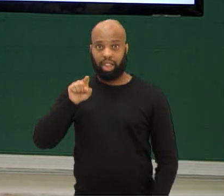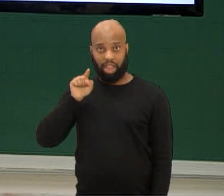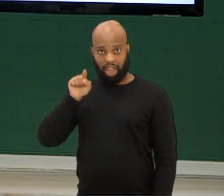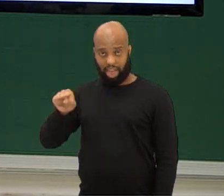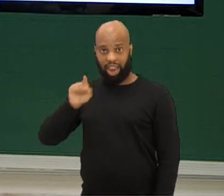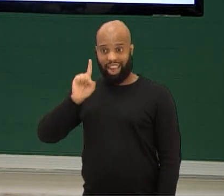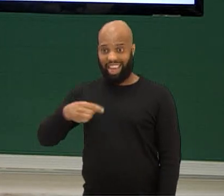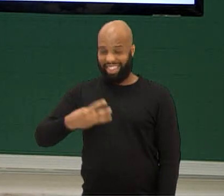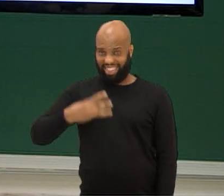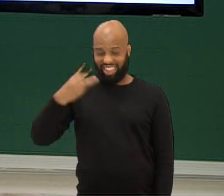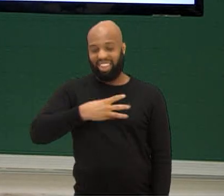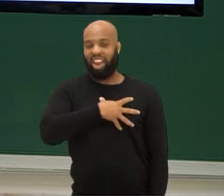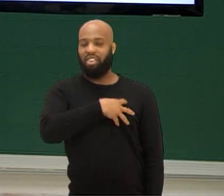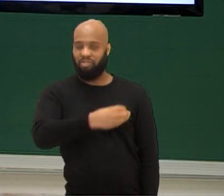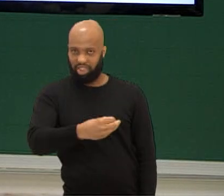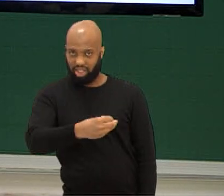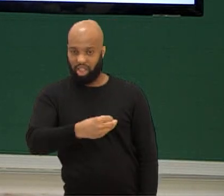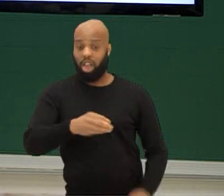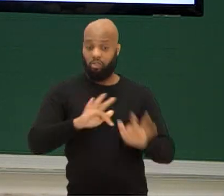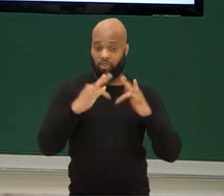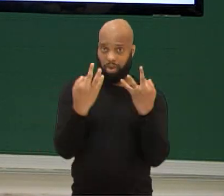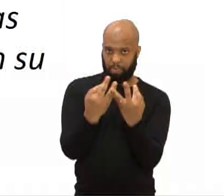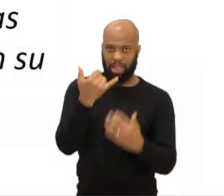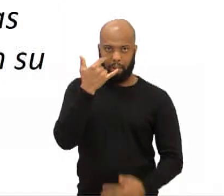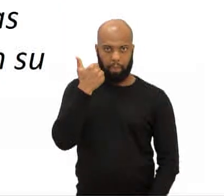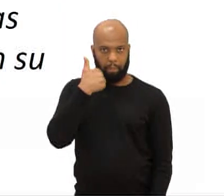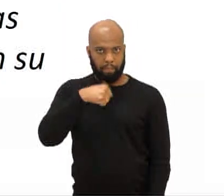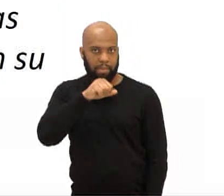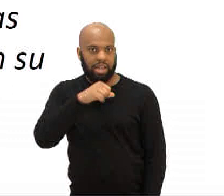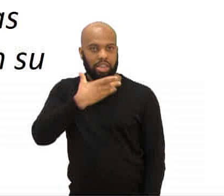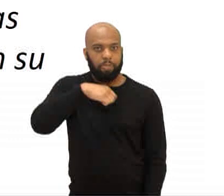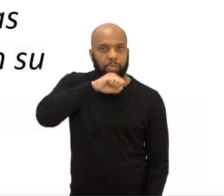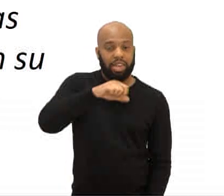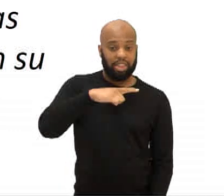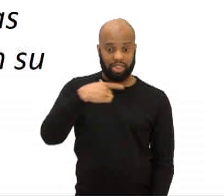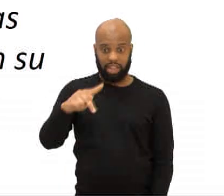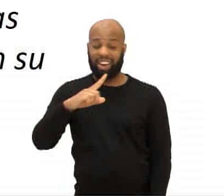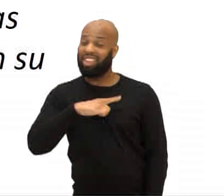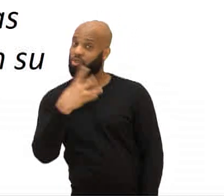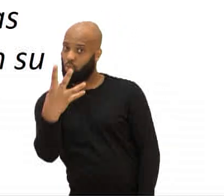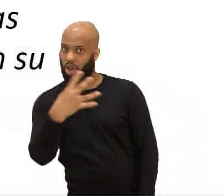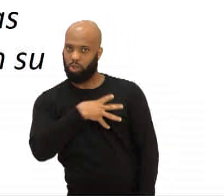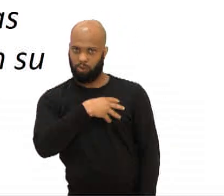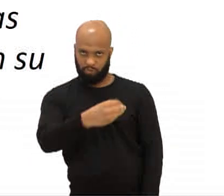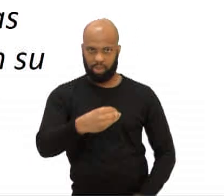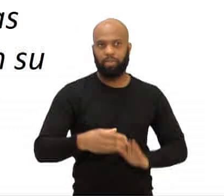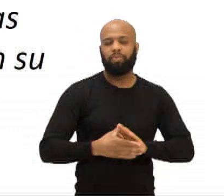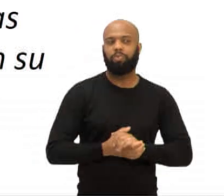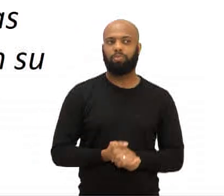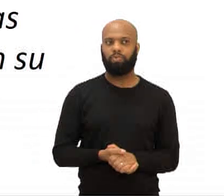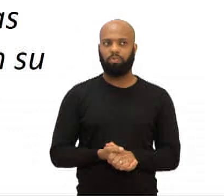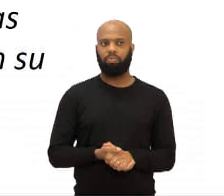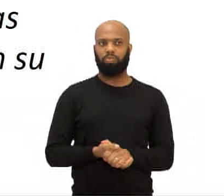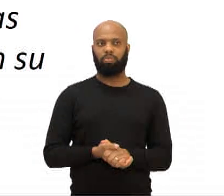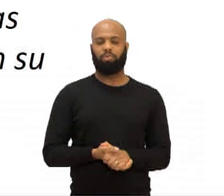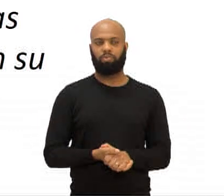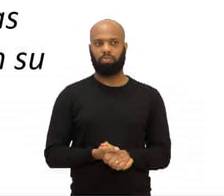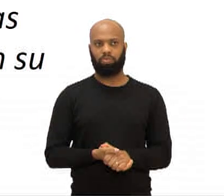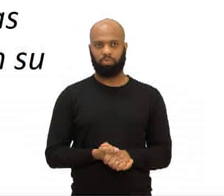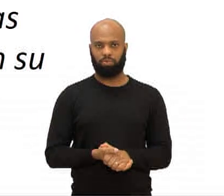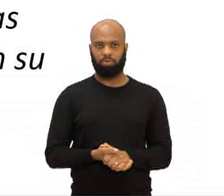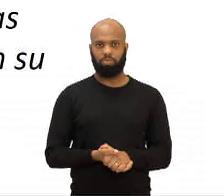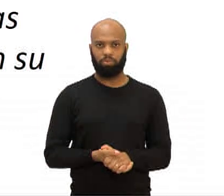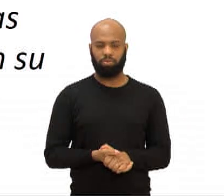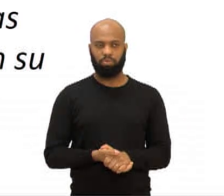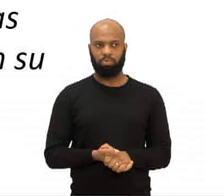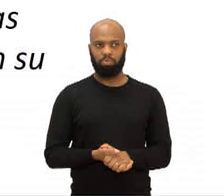a terceira filha das 4 que esse casal teve, né? Desde pequena, Frida ha suportado o sofrimento físico